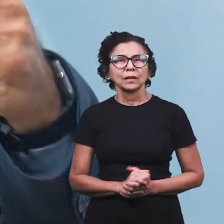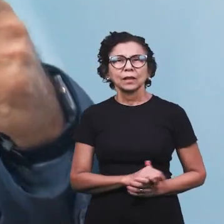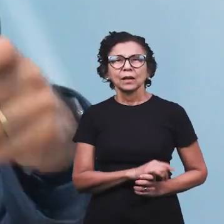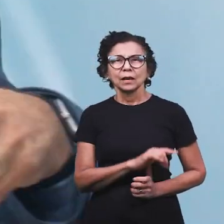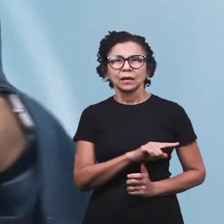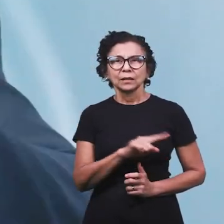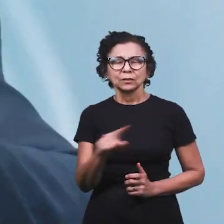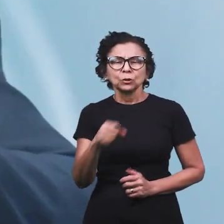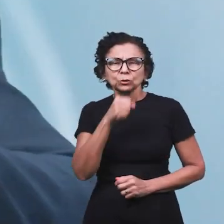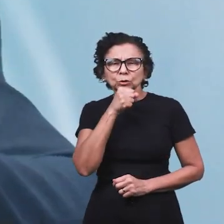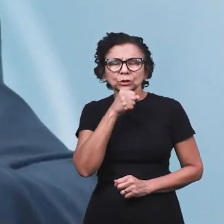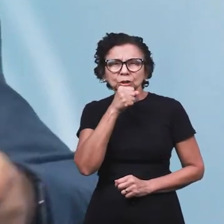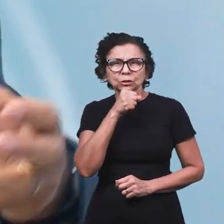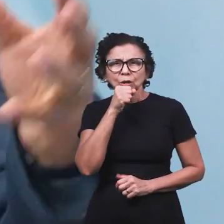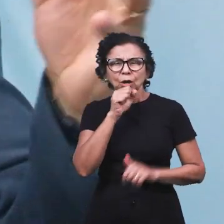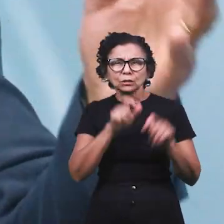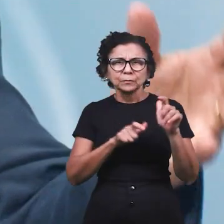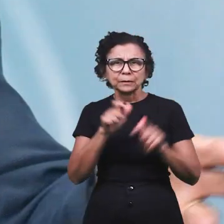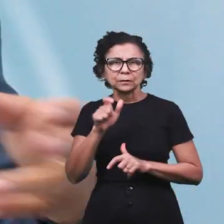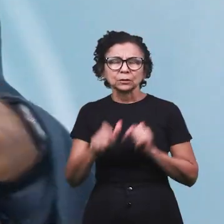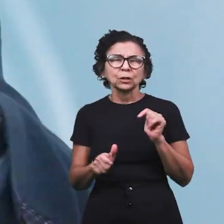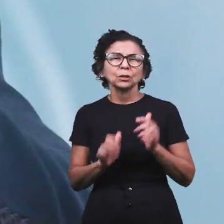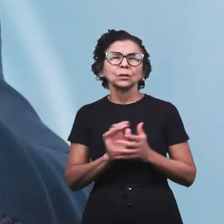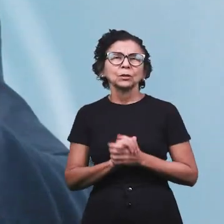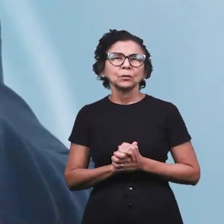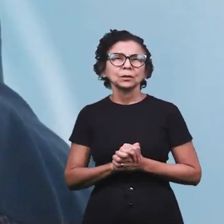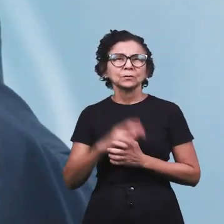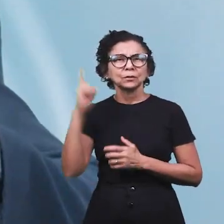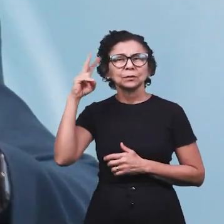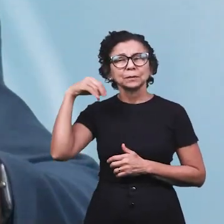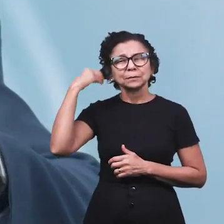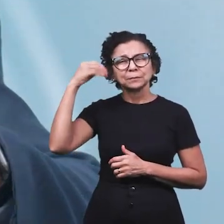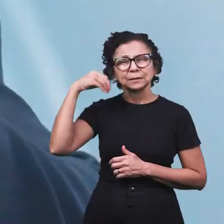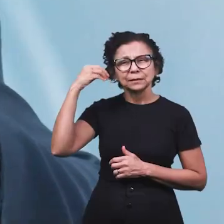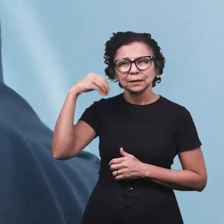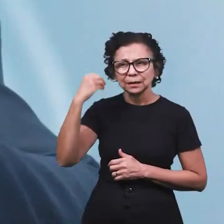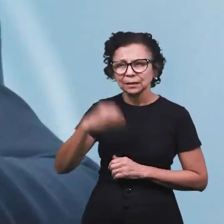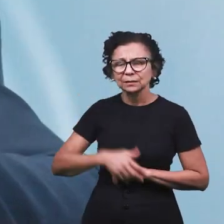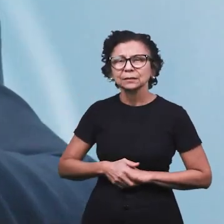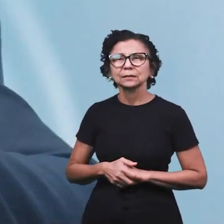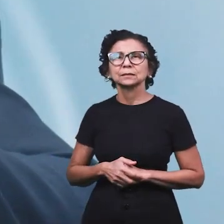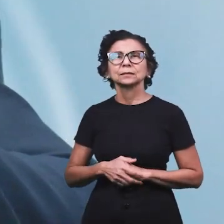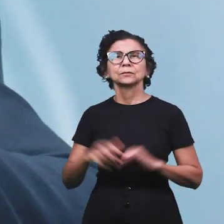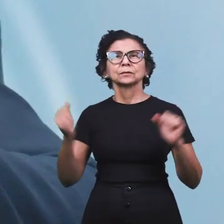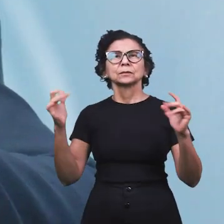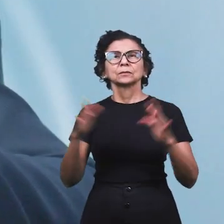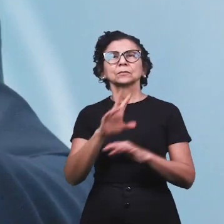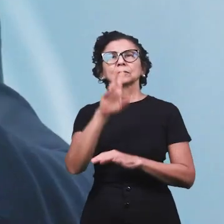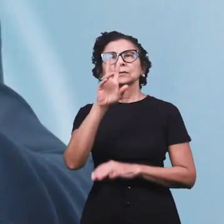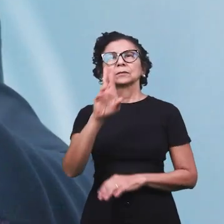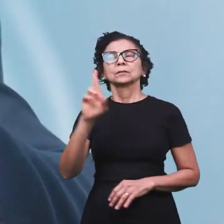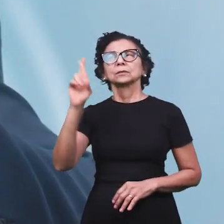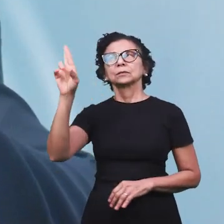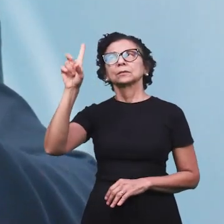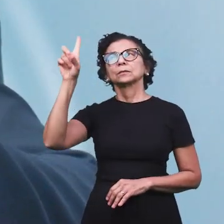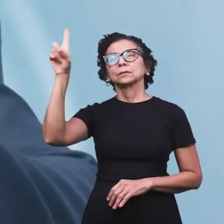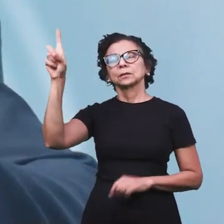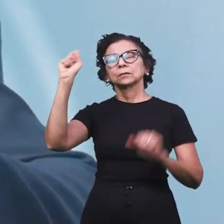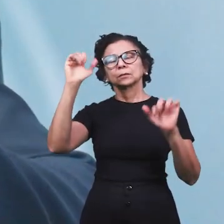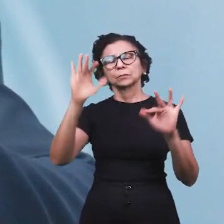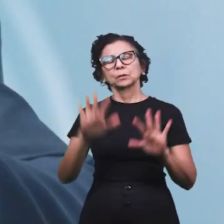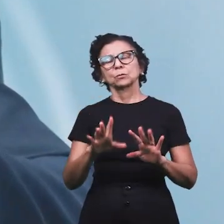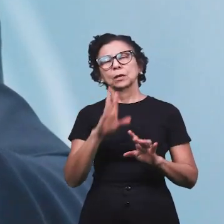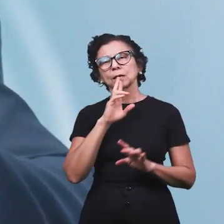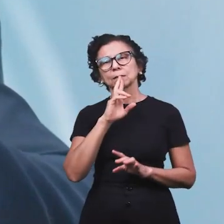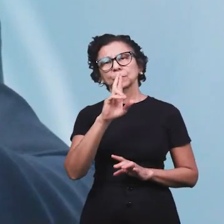essas experiências, vão lembrar das suas experiências, vão ser edificados, vão glorificar o Senhor. Porque Deus tem atendido as